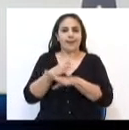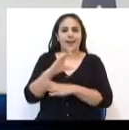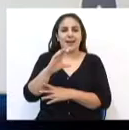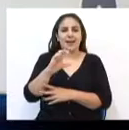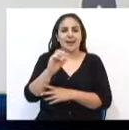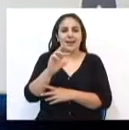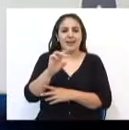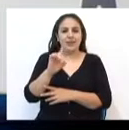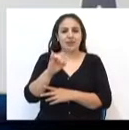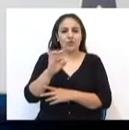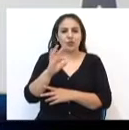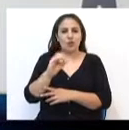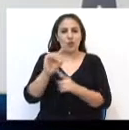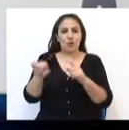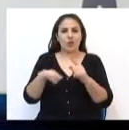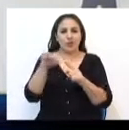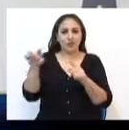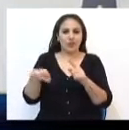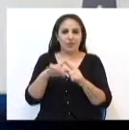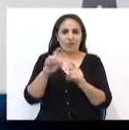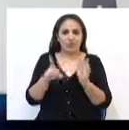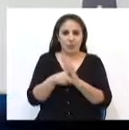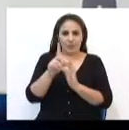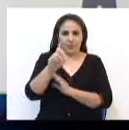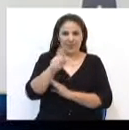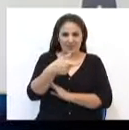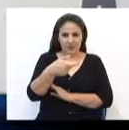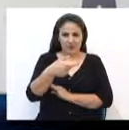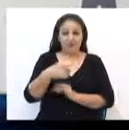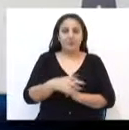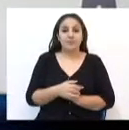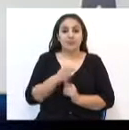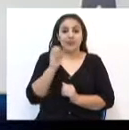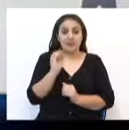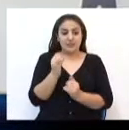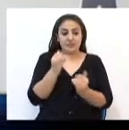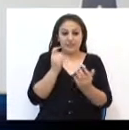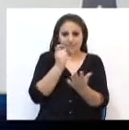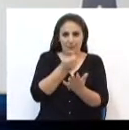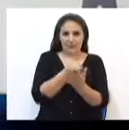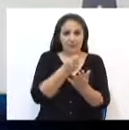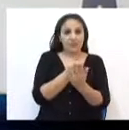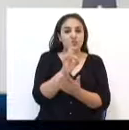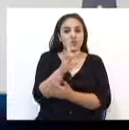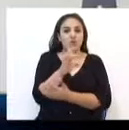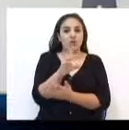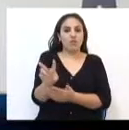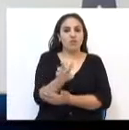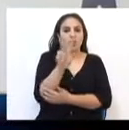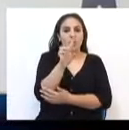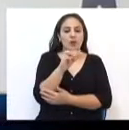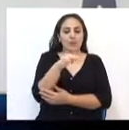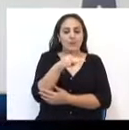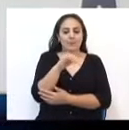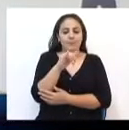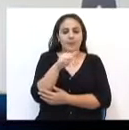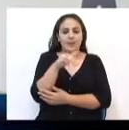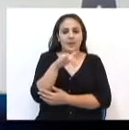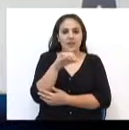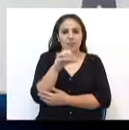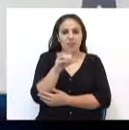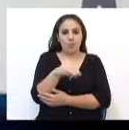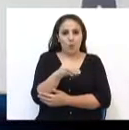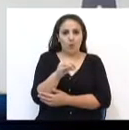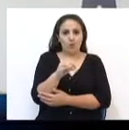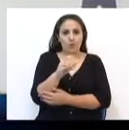do cartão de crédito. Porque se ele entrar e fizer o pagamento somente da parcela mínima todos os meses,